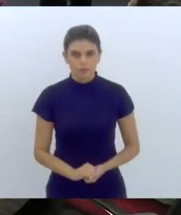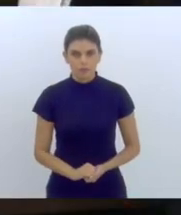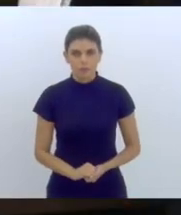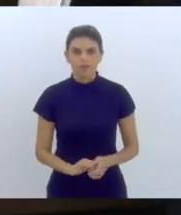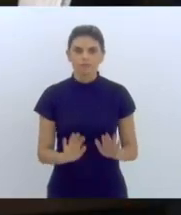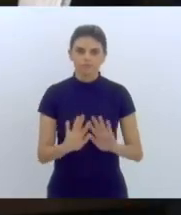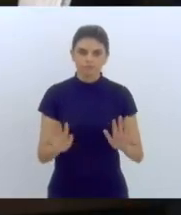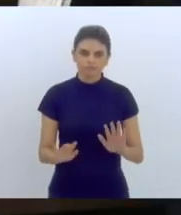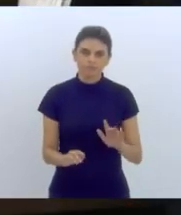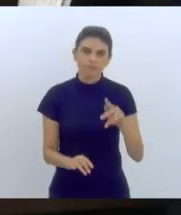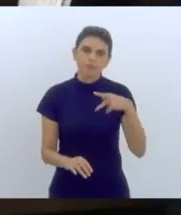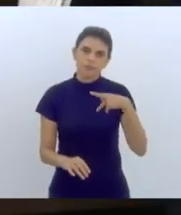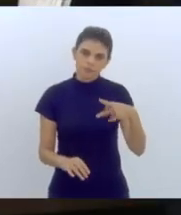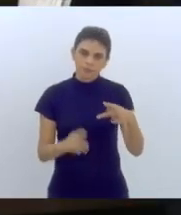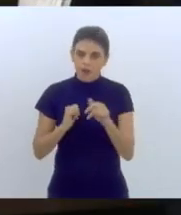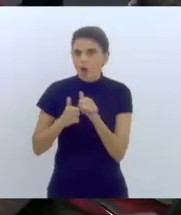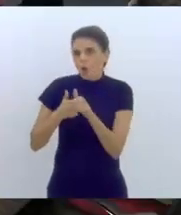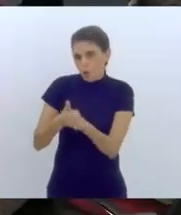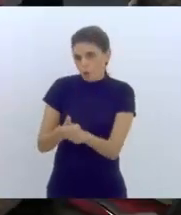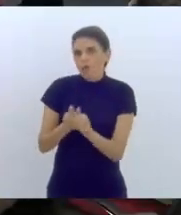Senhora presidente, acompanho o relator.